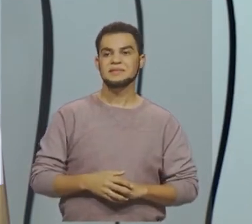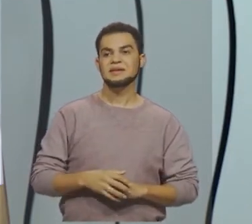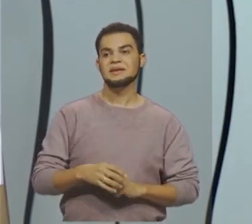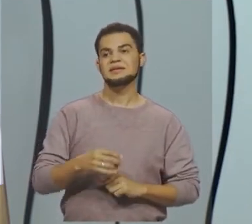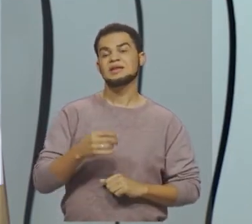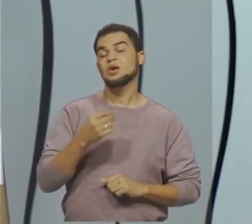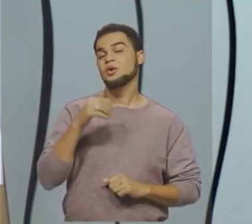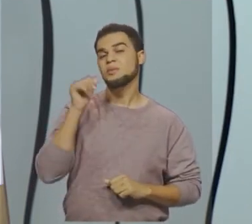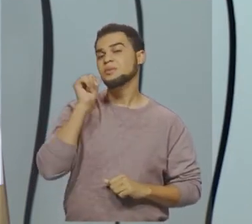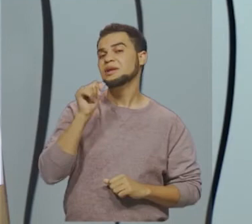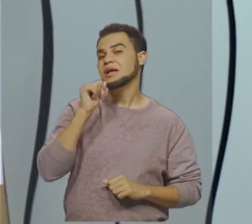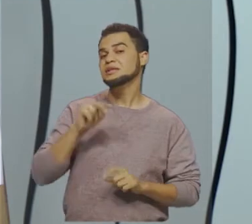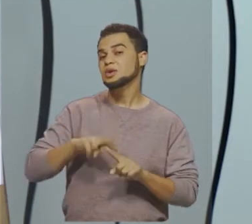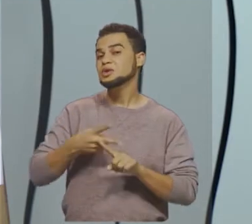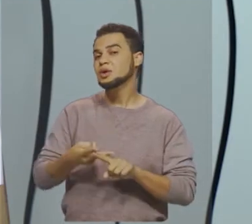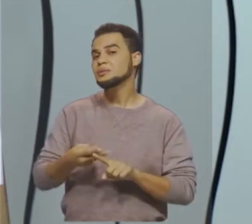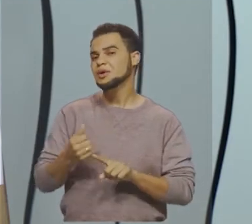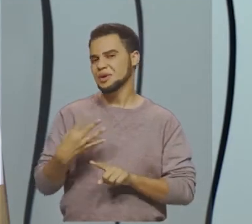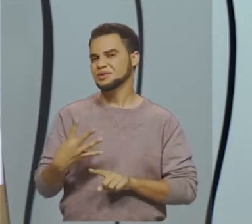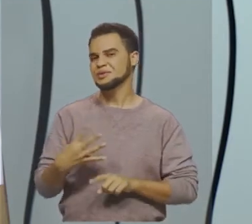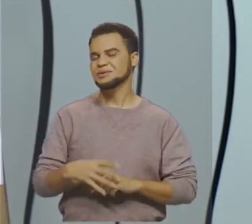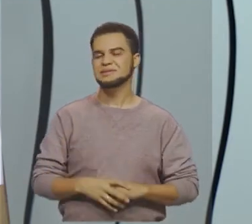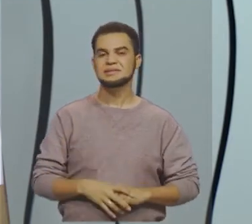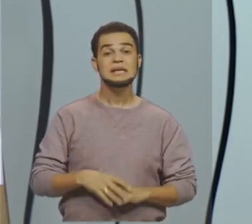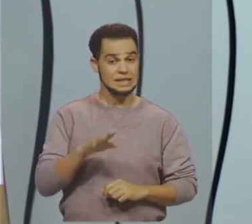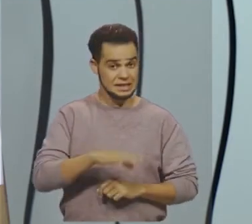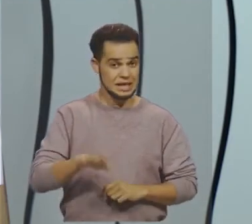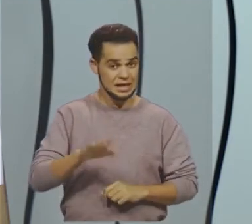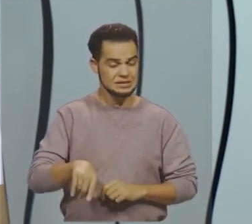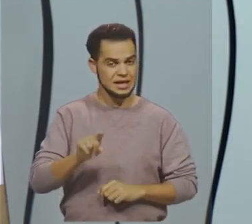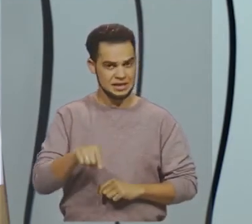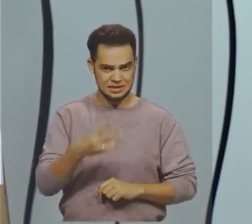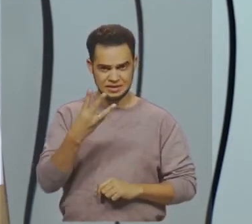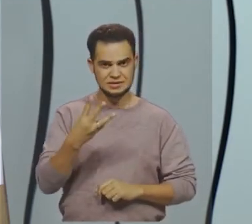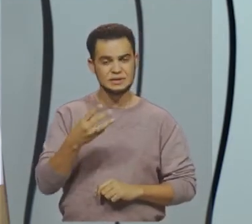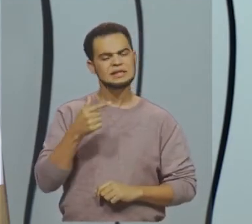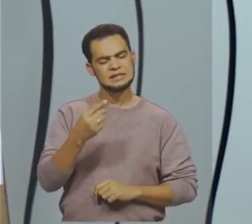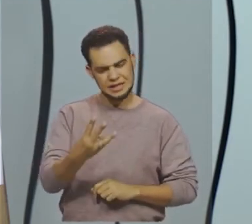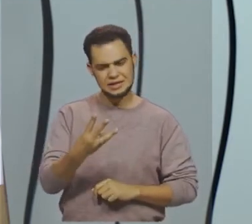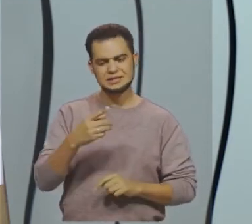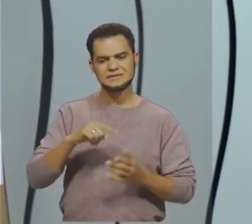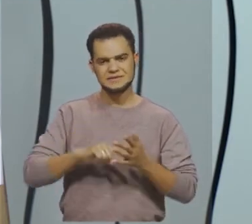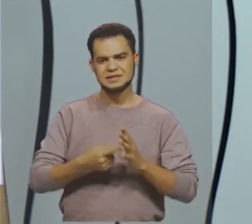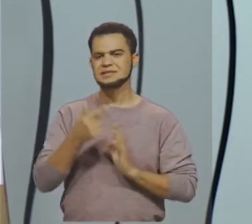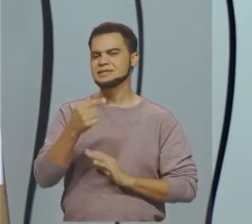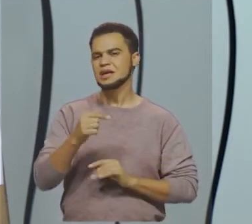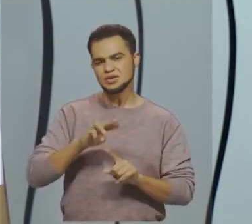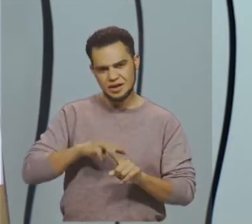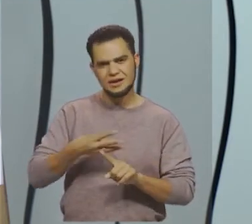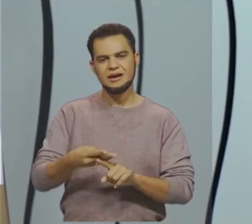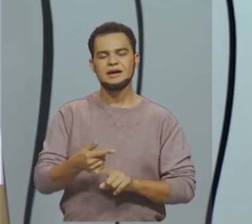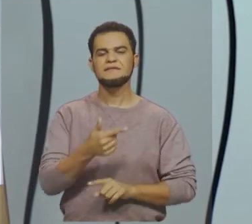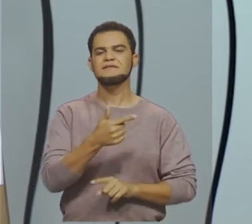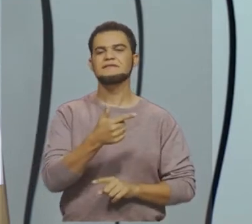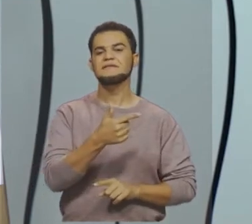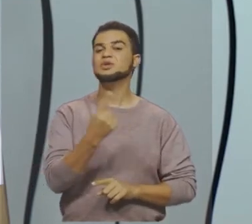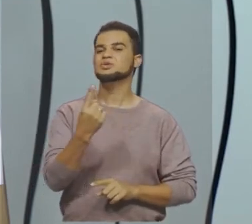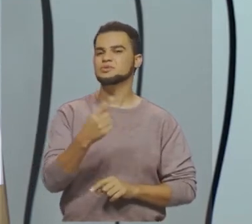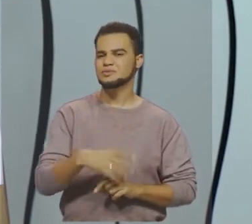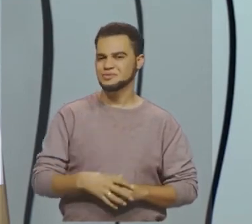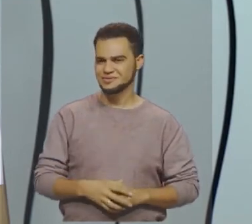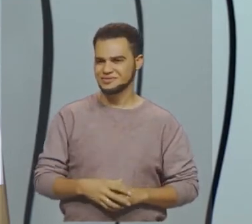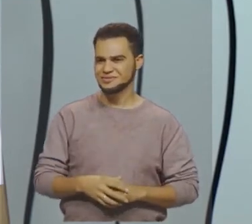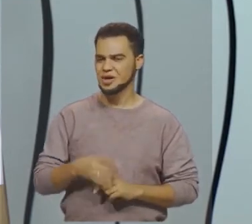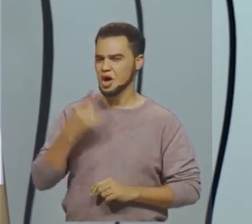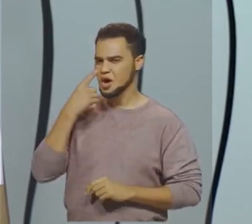7, 14. Criança não é o triplo? 3 vezes 7, 21. Mais